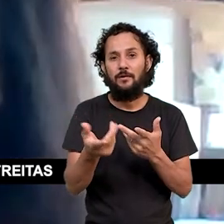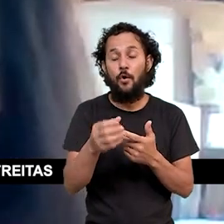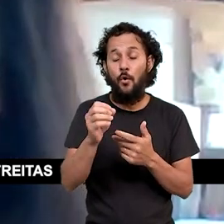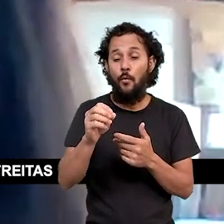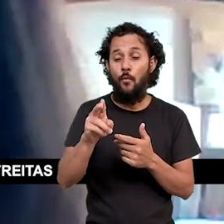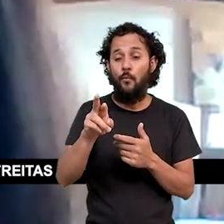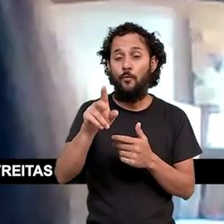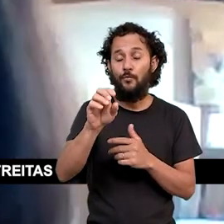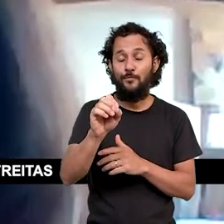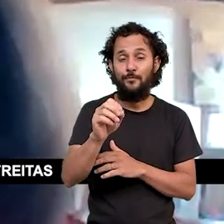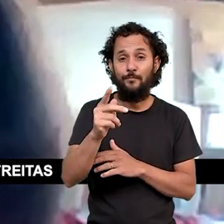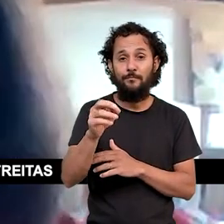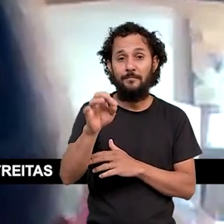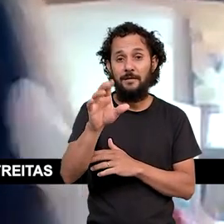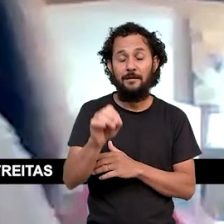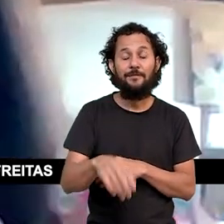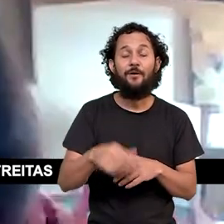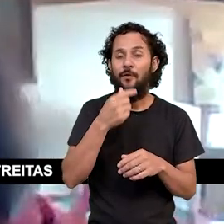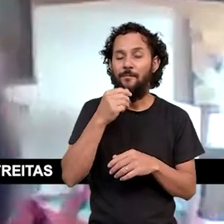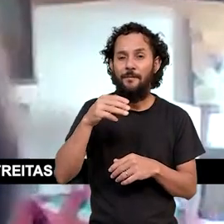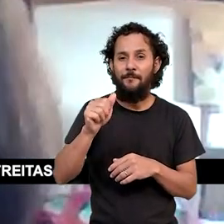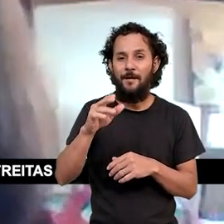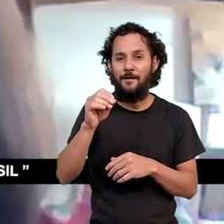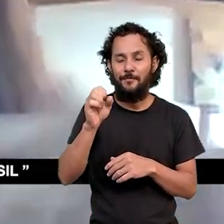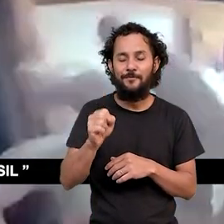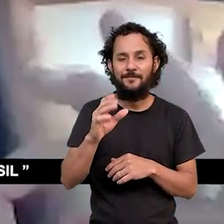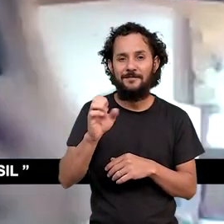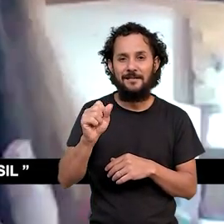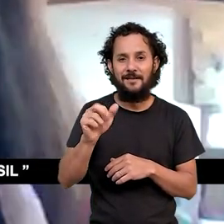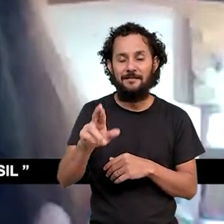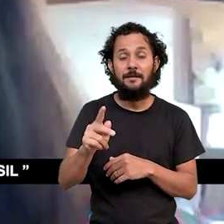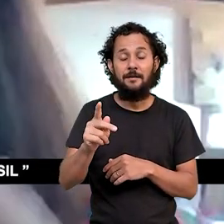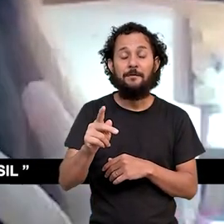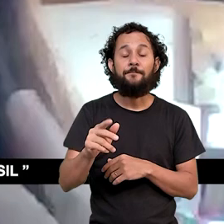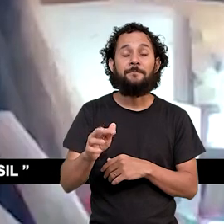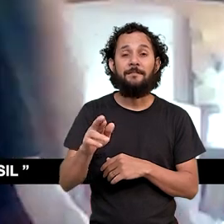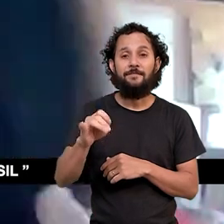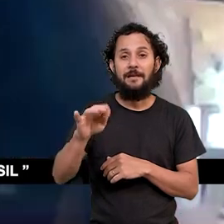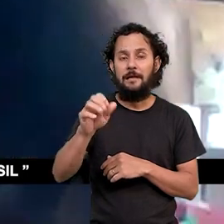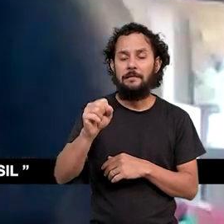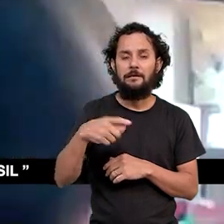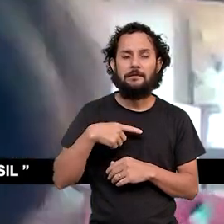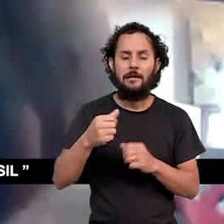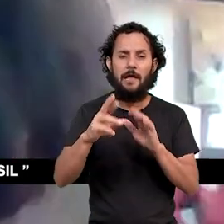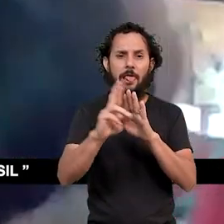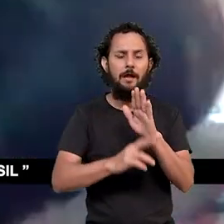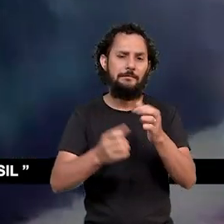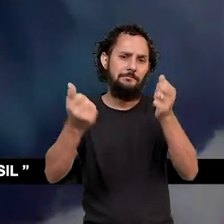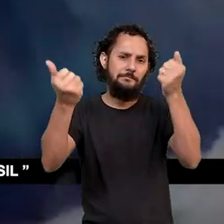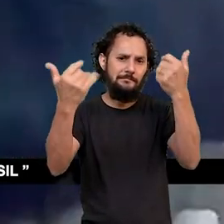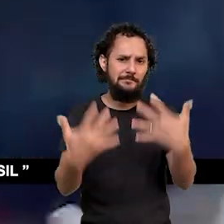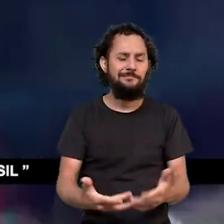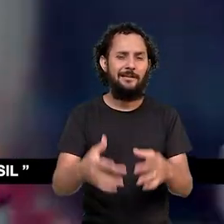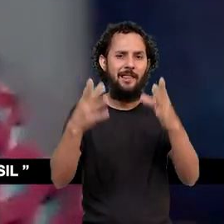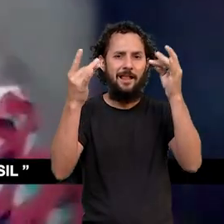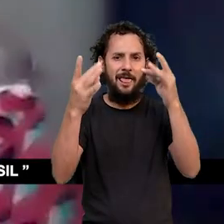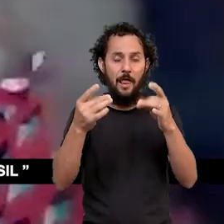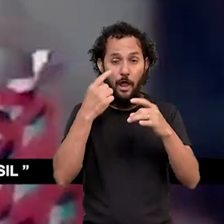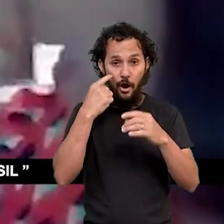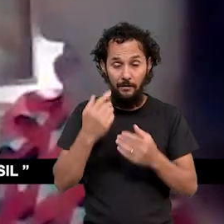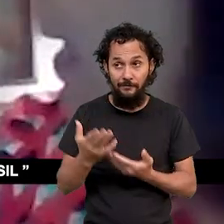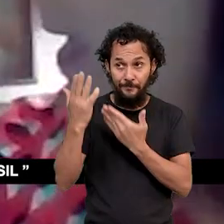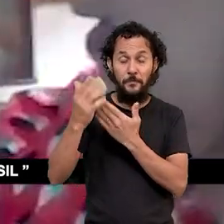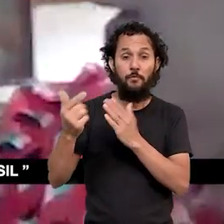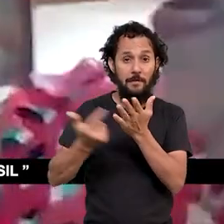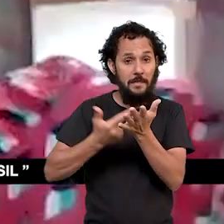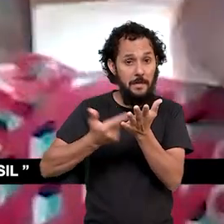Mariana, em Ouro Preto, o Marco César Freitas, ele faz relatos belíssimos. Eu tenho até o livro dele